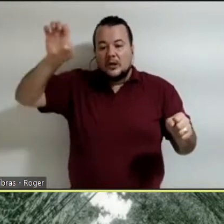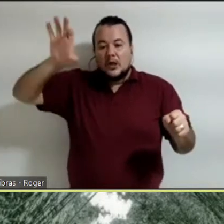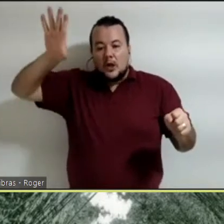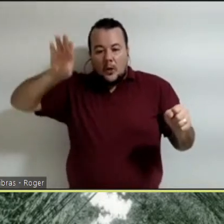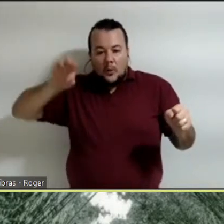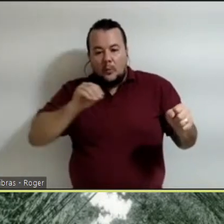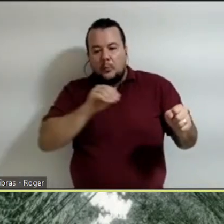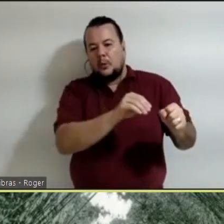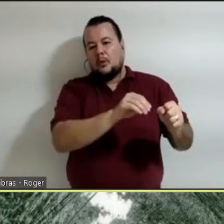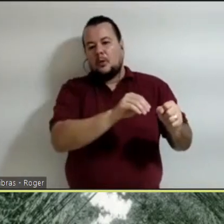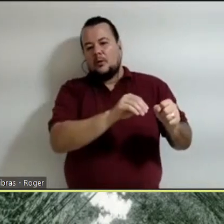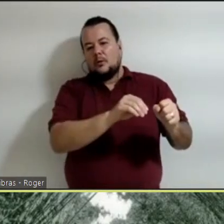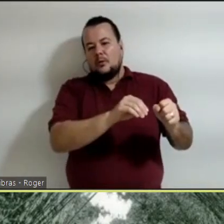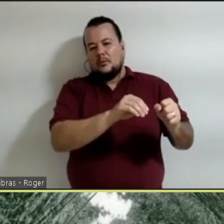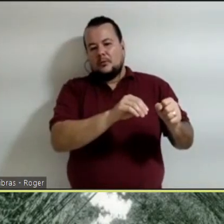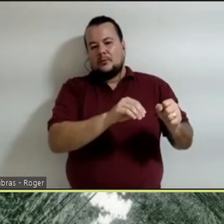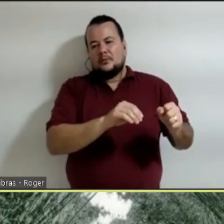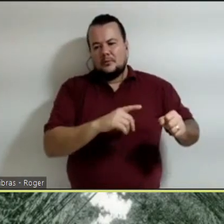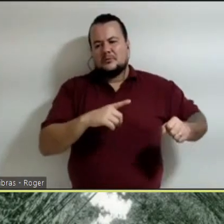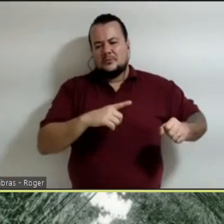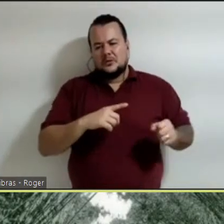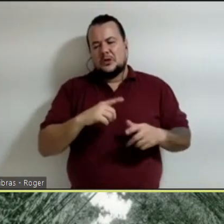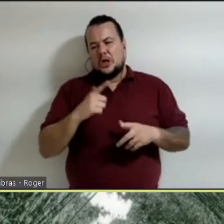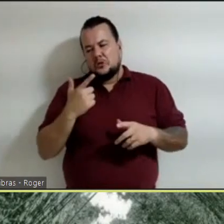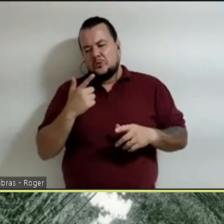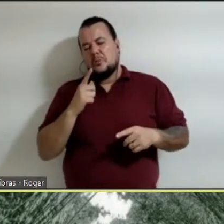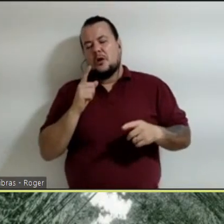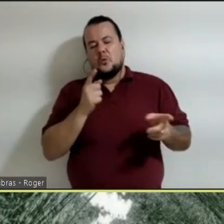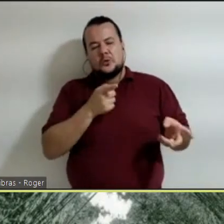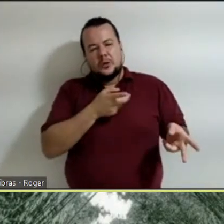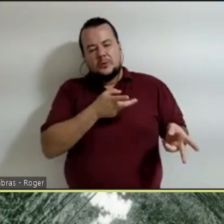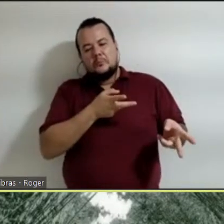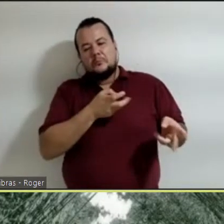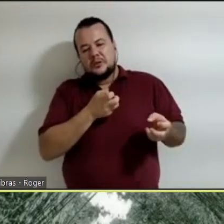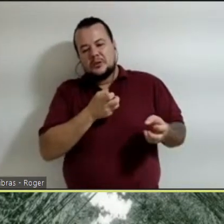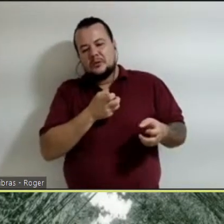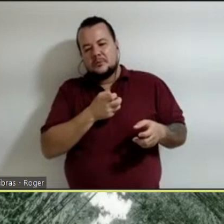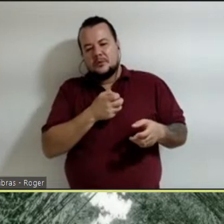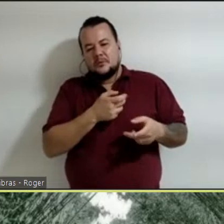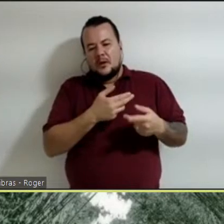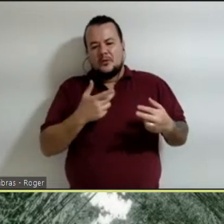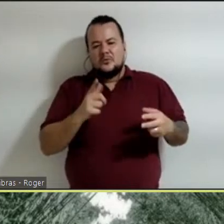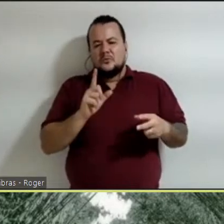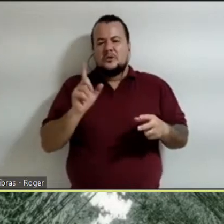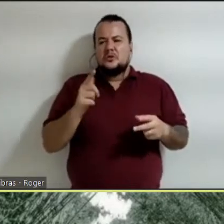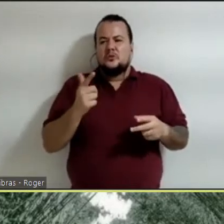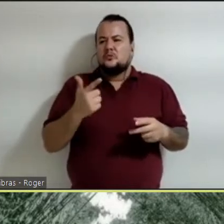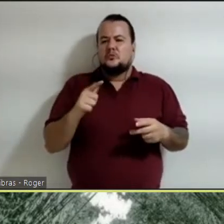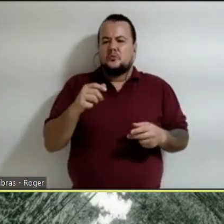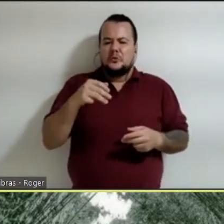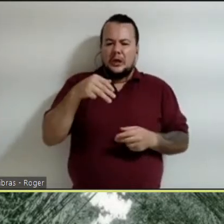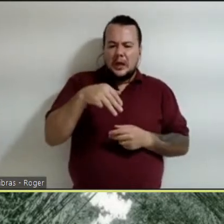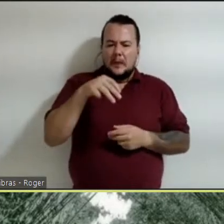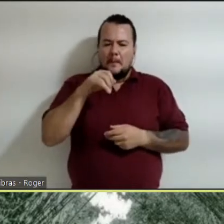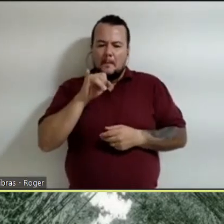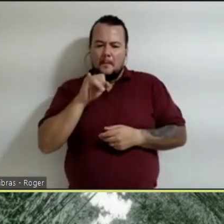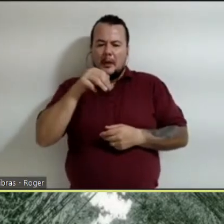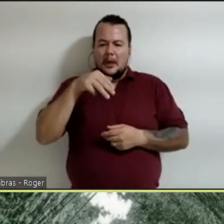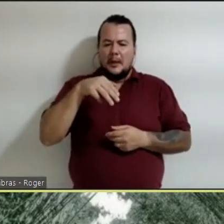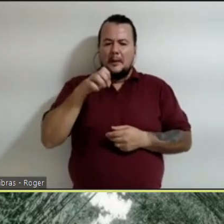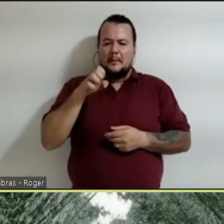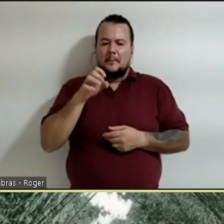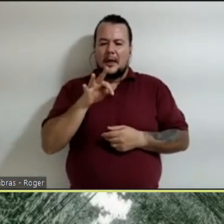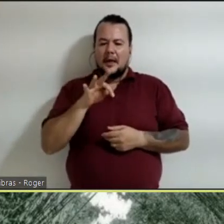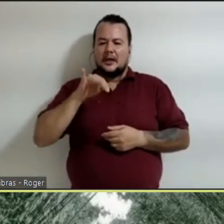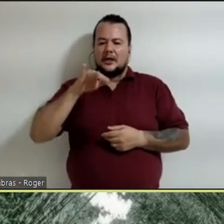eu acho que aí vale uma outra observação. As coisas não são miméticas. Se o Norman Eaton ou os